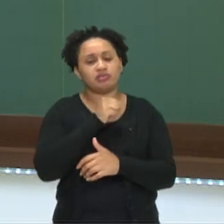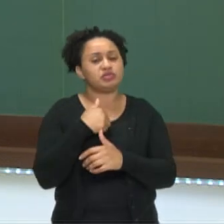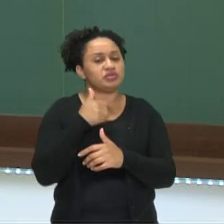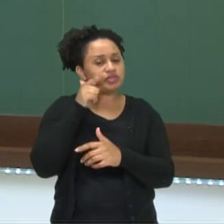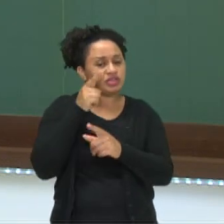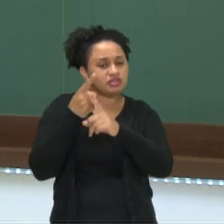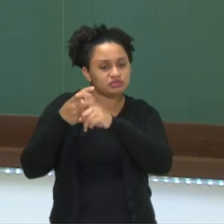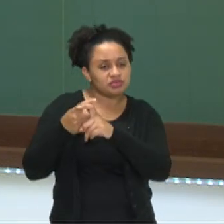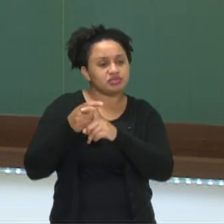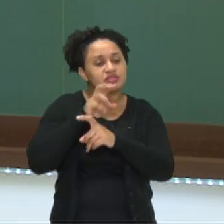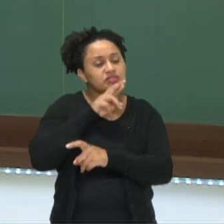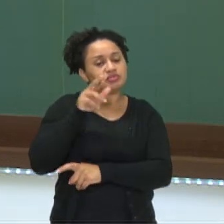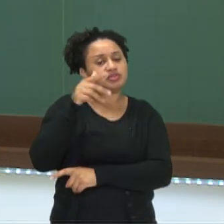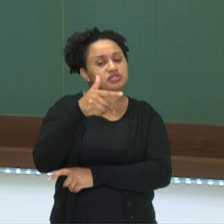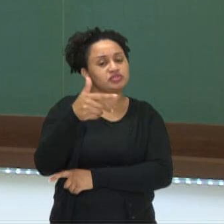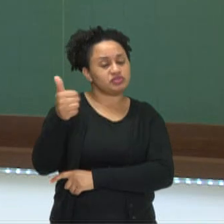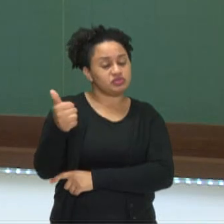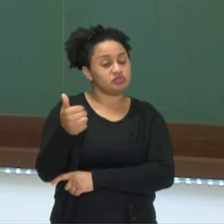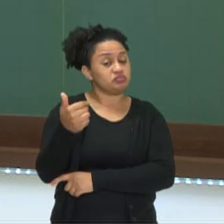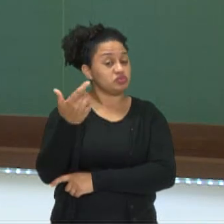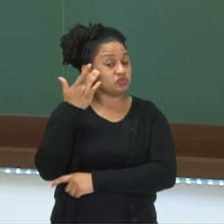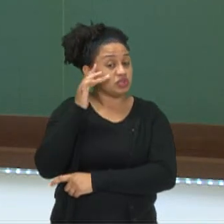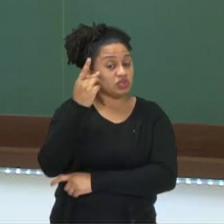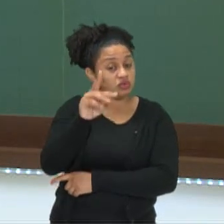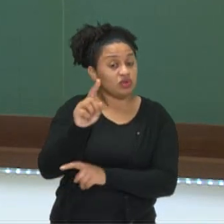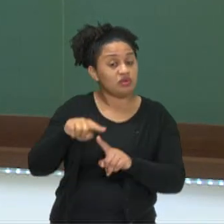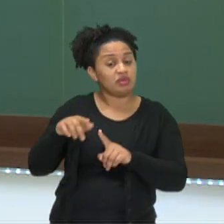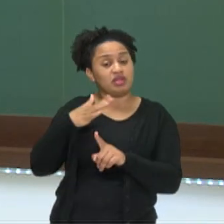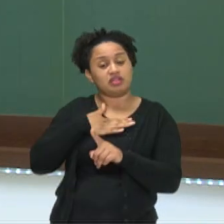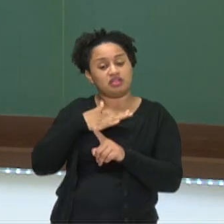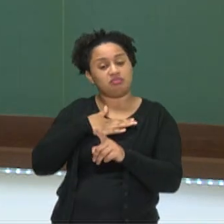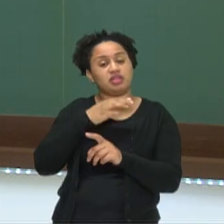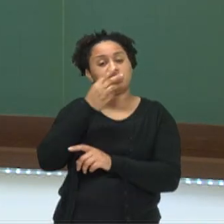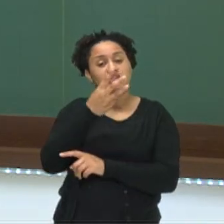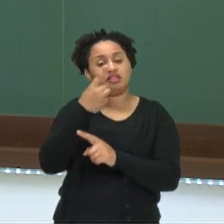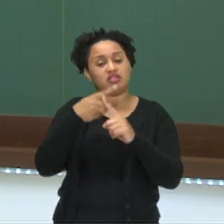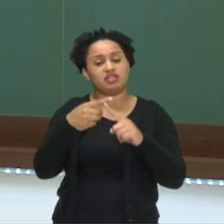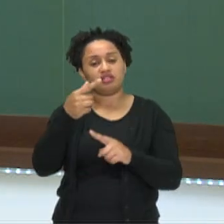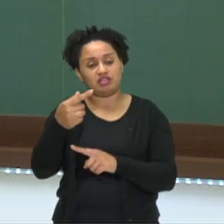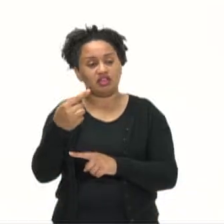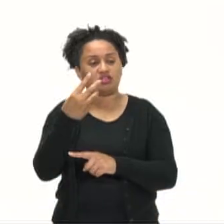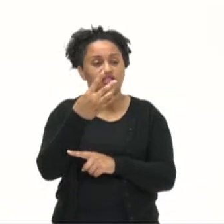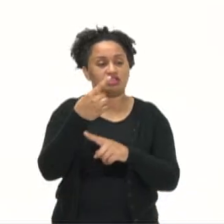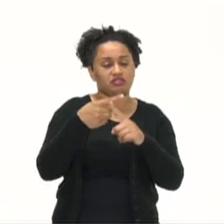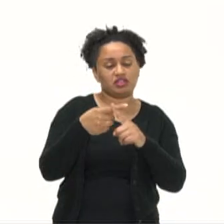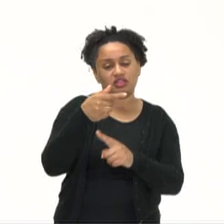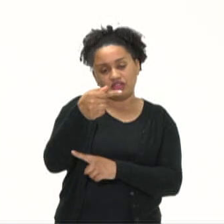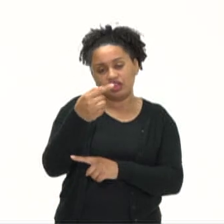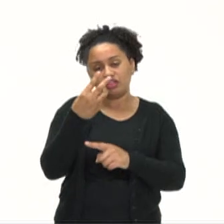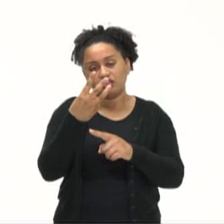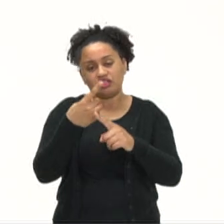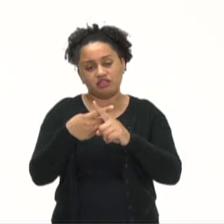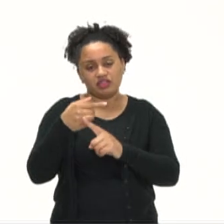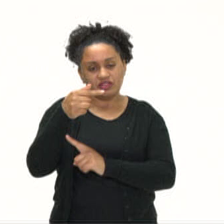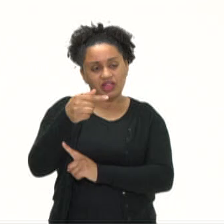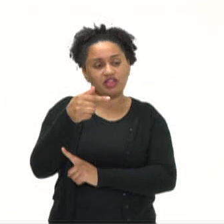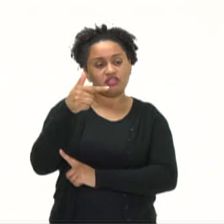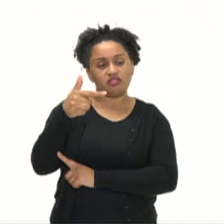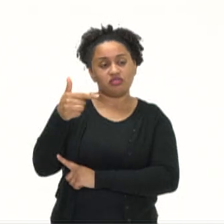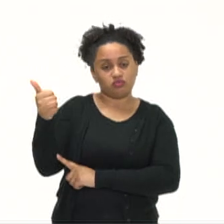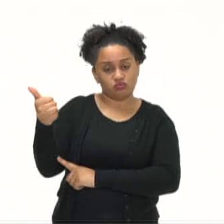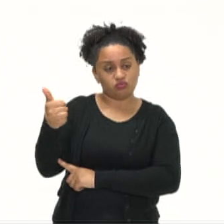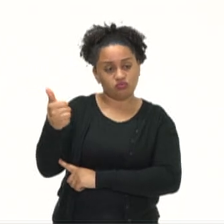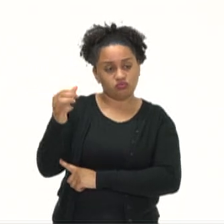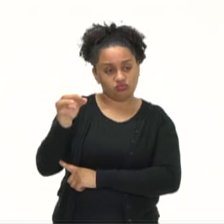21? Eu não sei na tua, mas na minha só vem 3 vezes 7. 3 vezes 7, 21. Tá, tem que